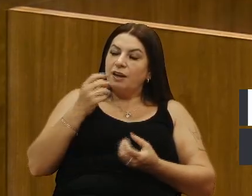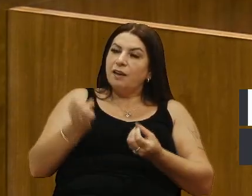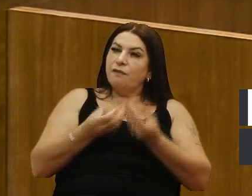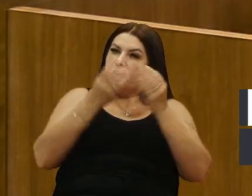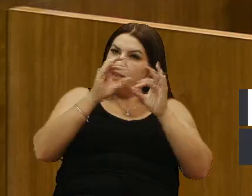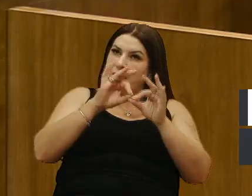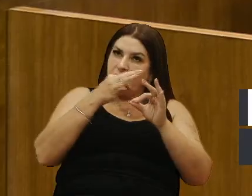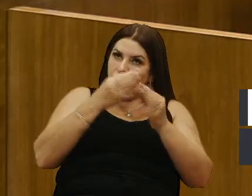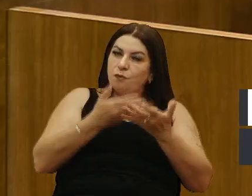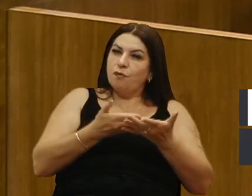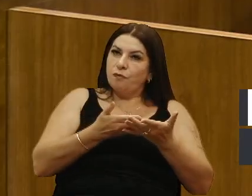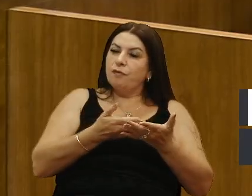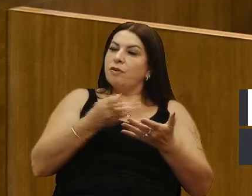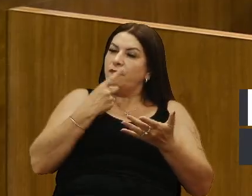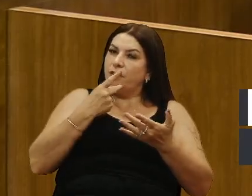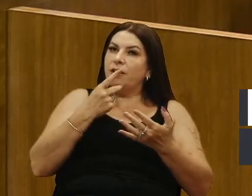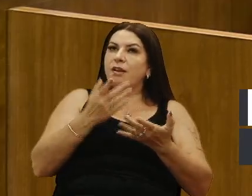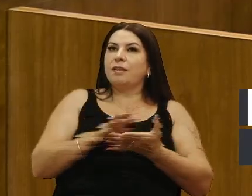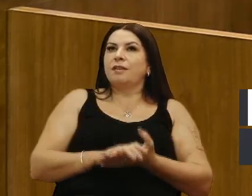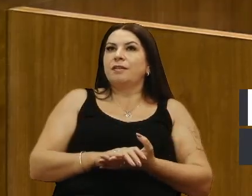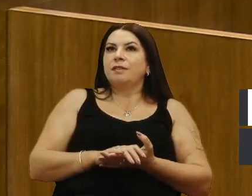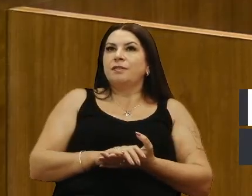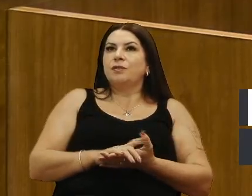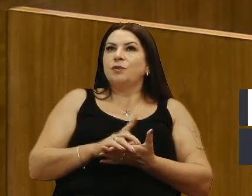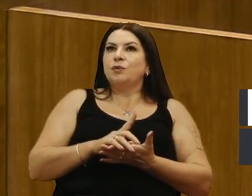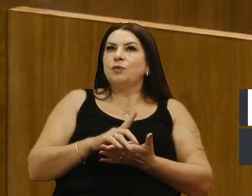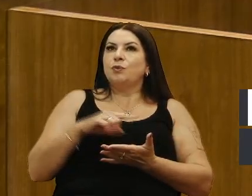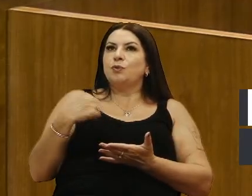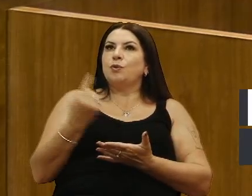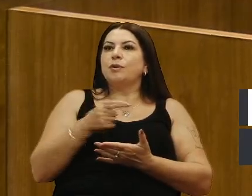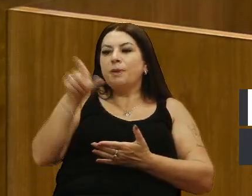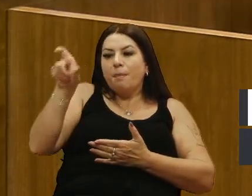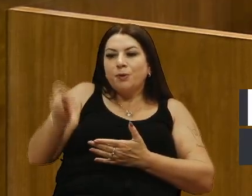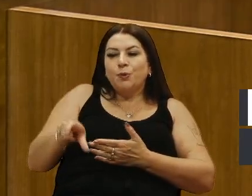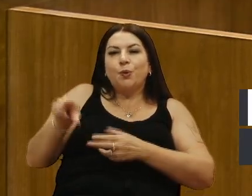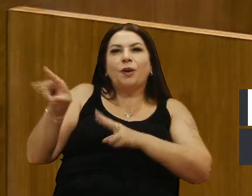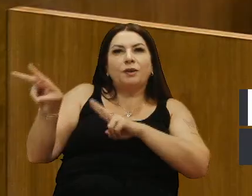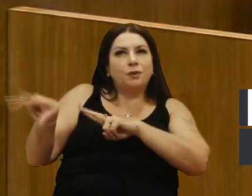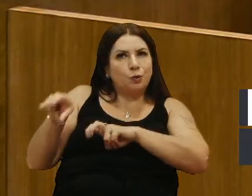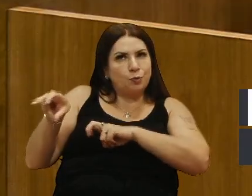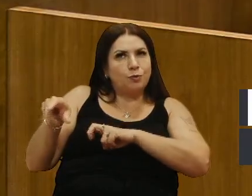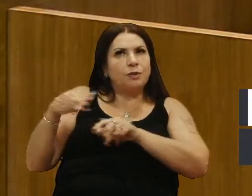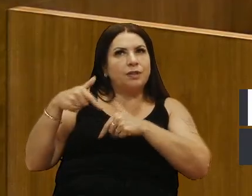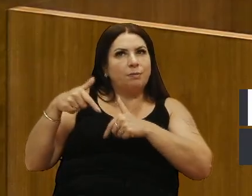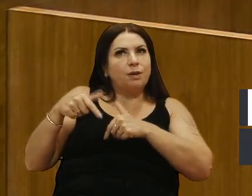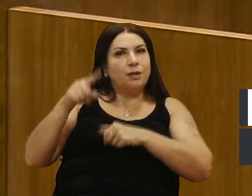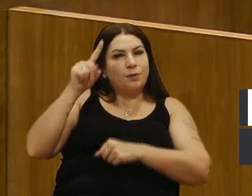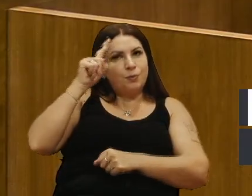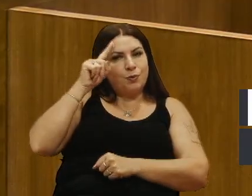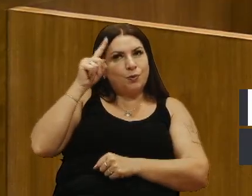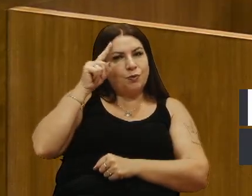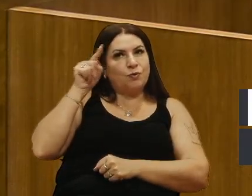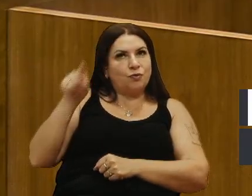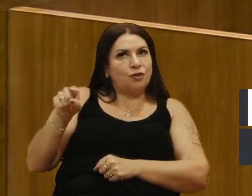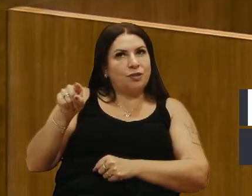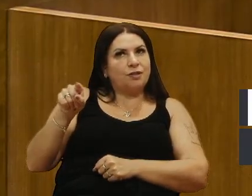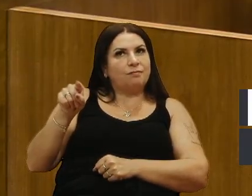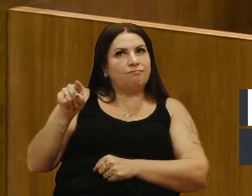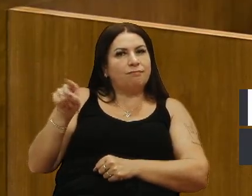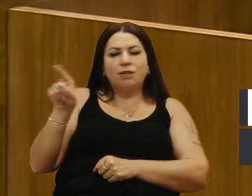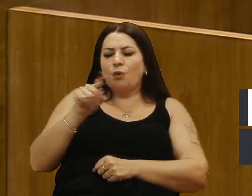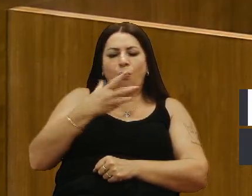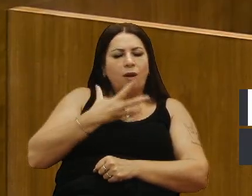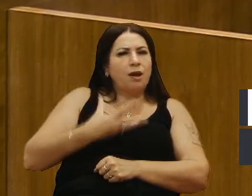da Uva é falar do nosso agricultor que trabalha todo dia,